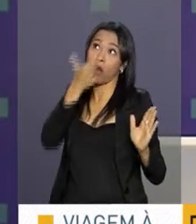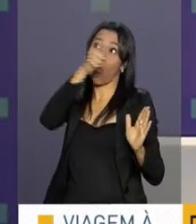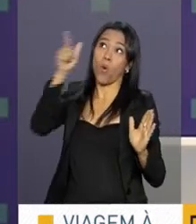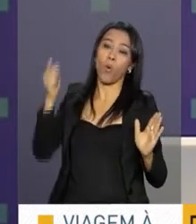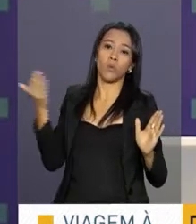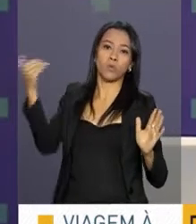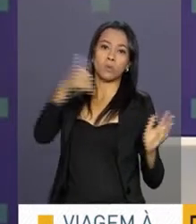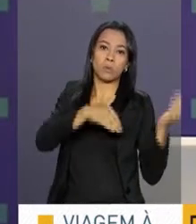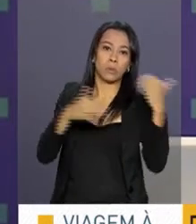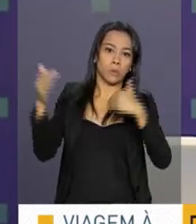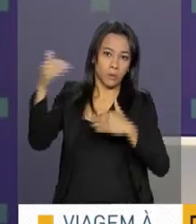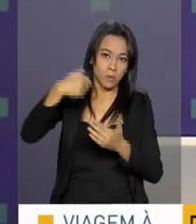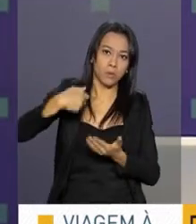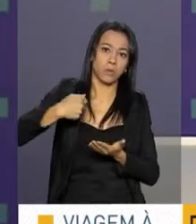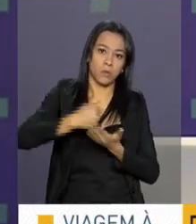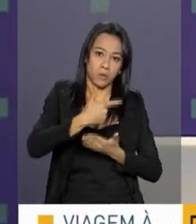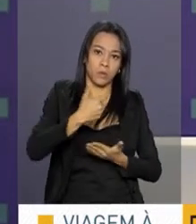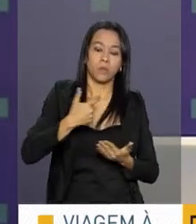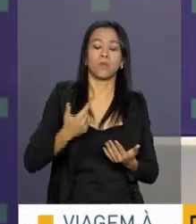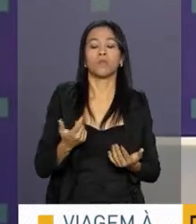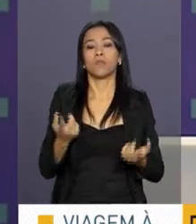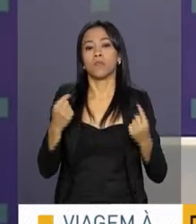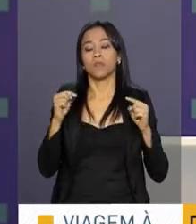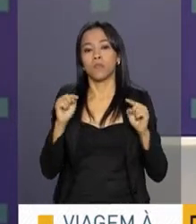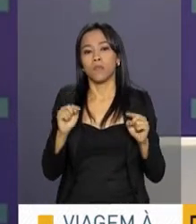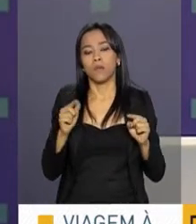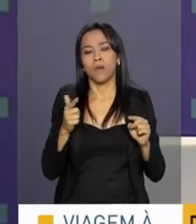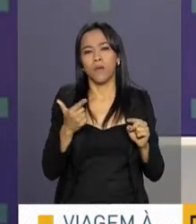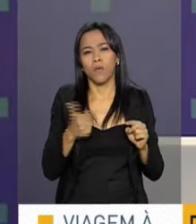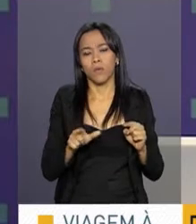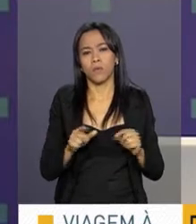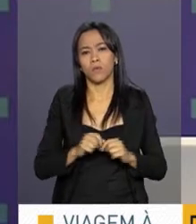As taxas de